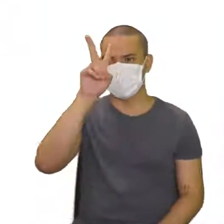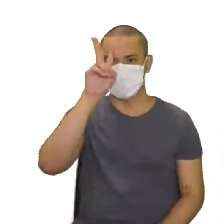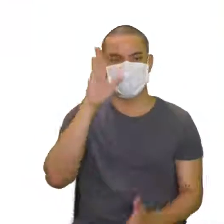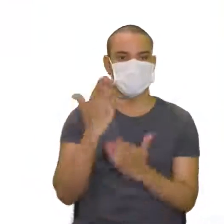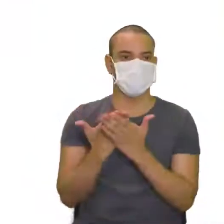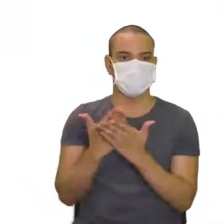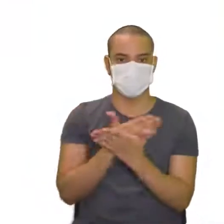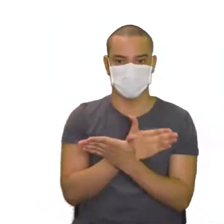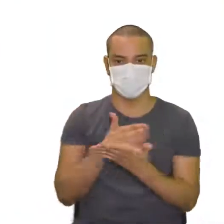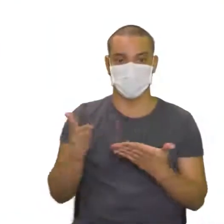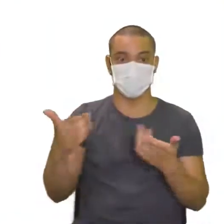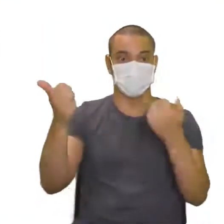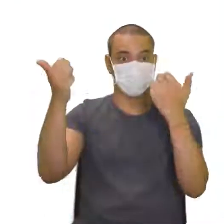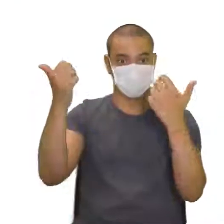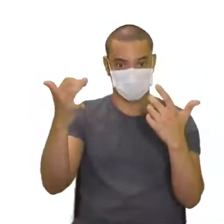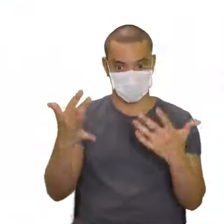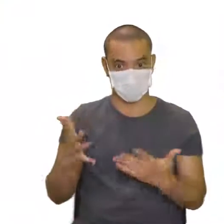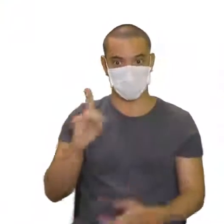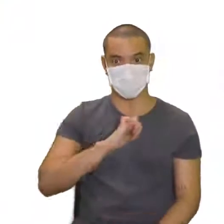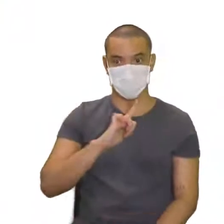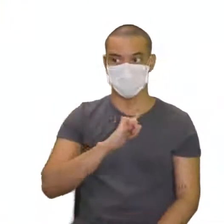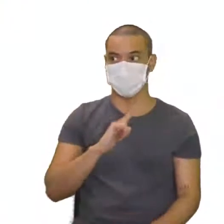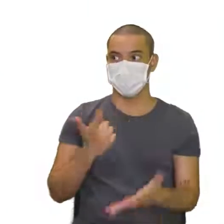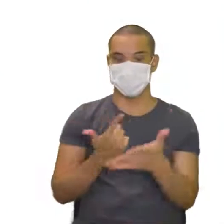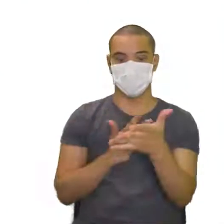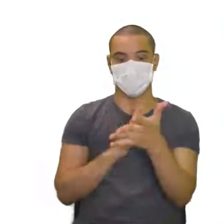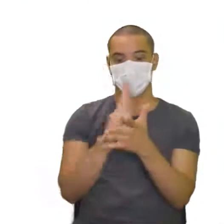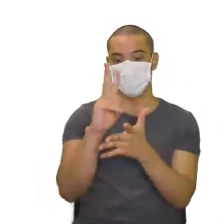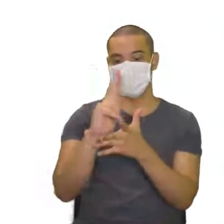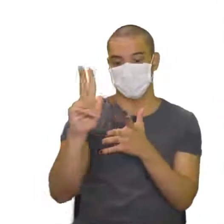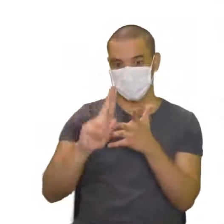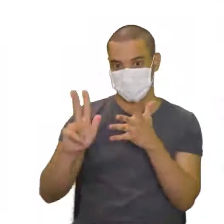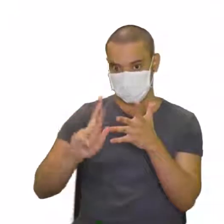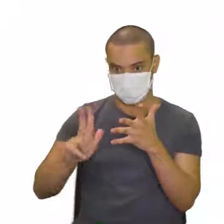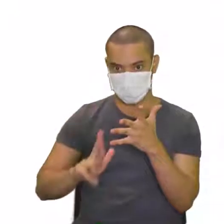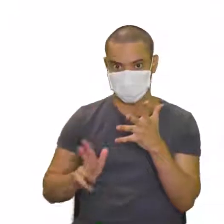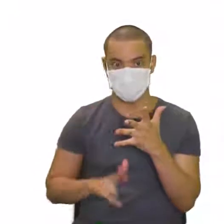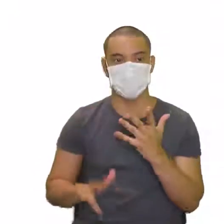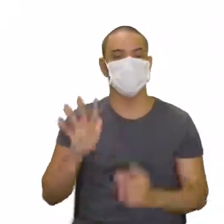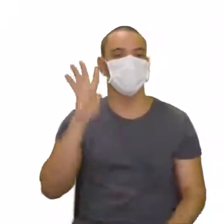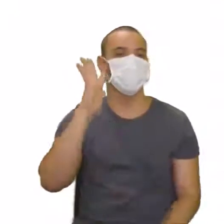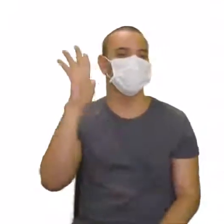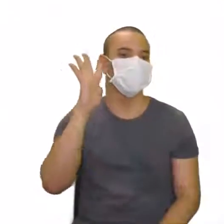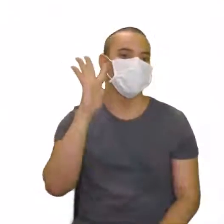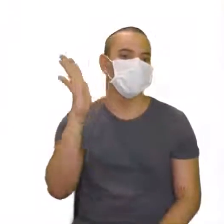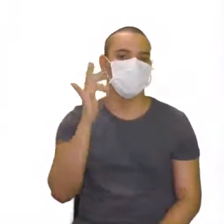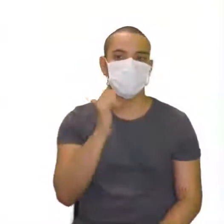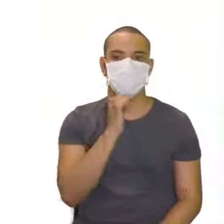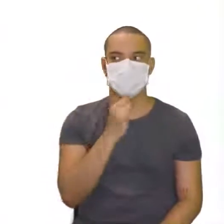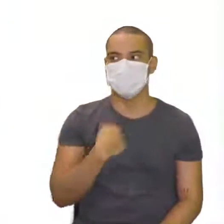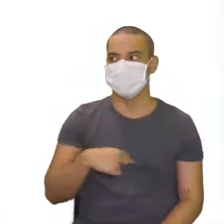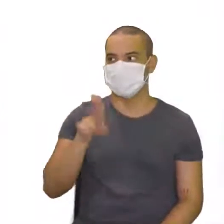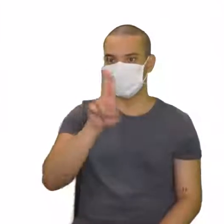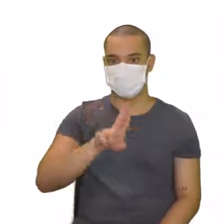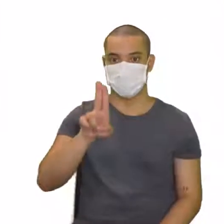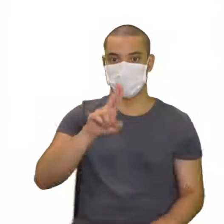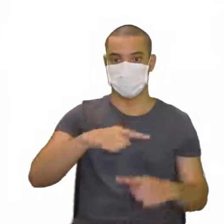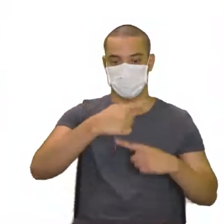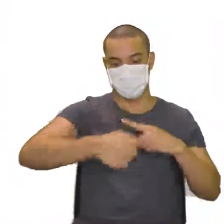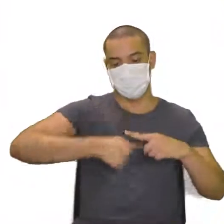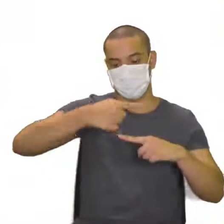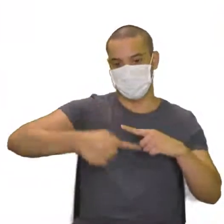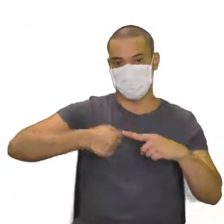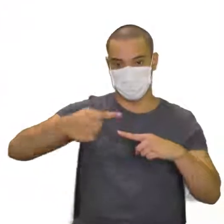aula que nós falamos que nós temos outros condutores. Então imagine que eu pegue esse fio e coloque ele no formato de uma